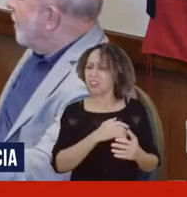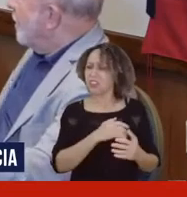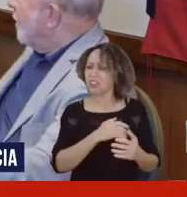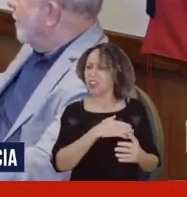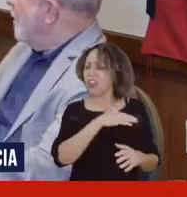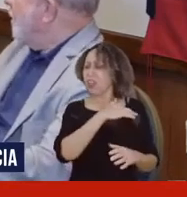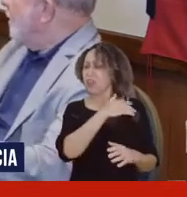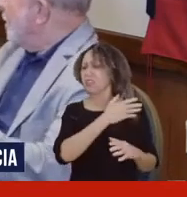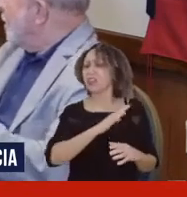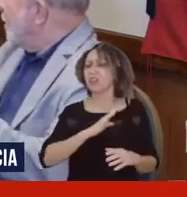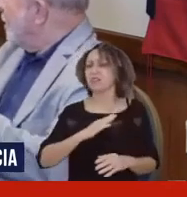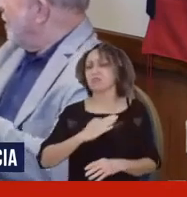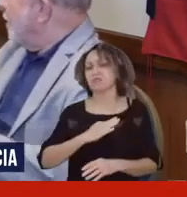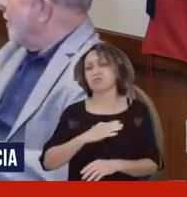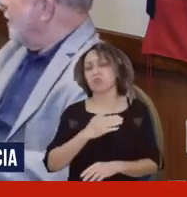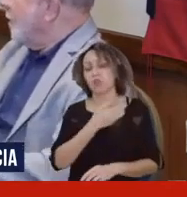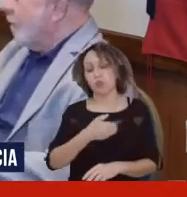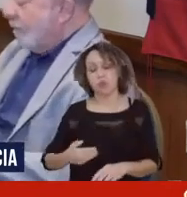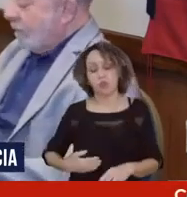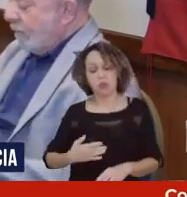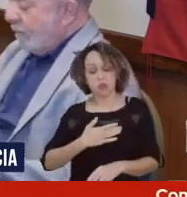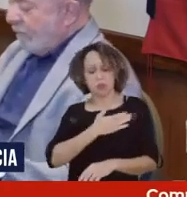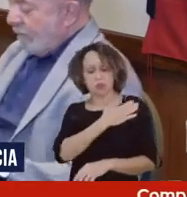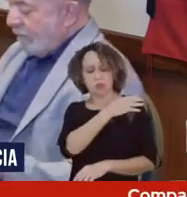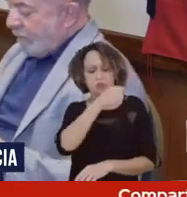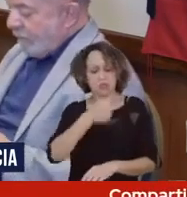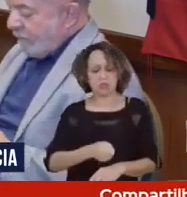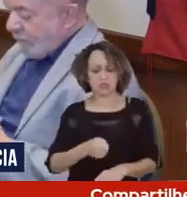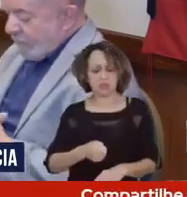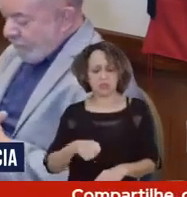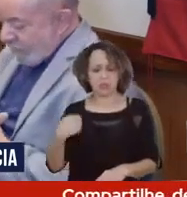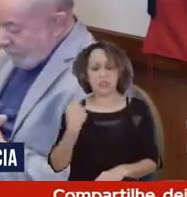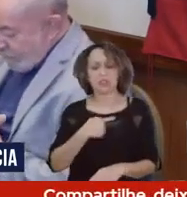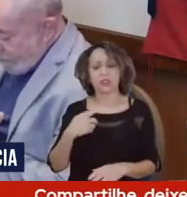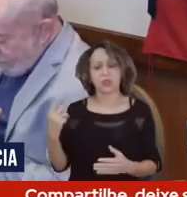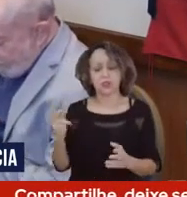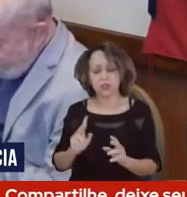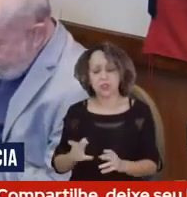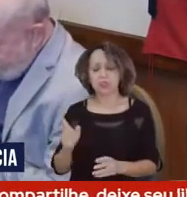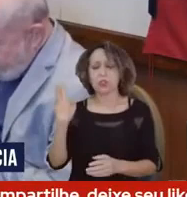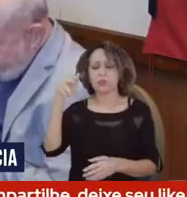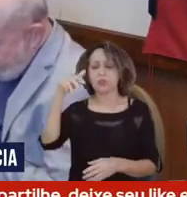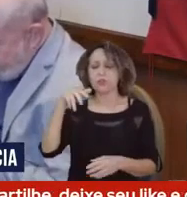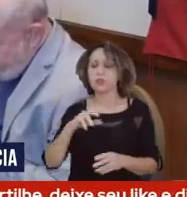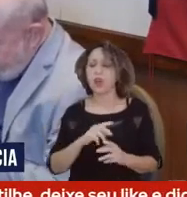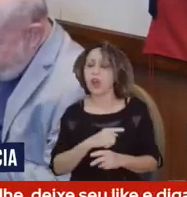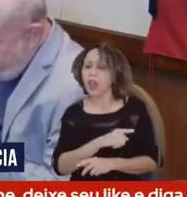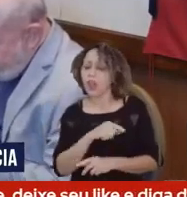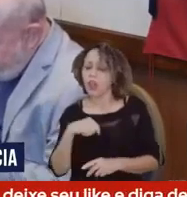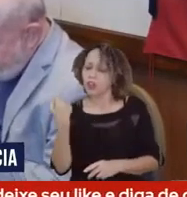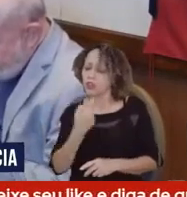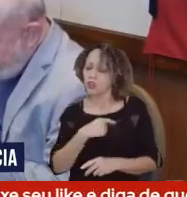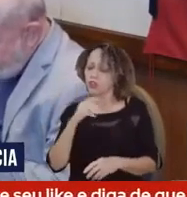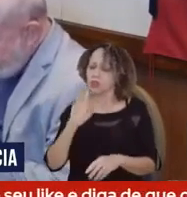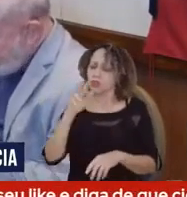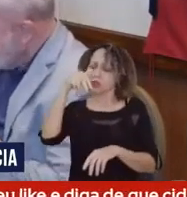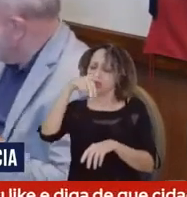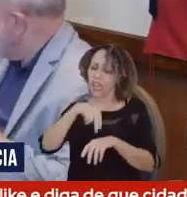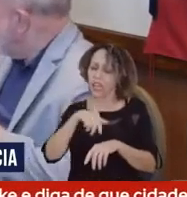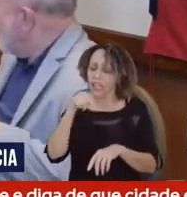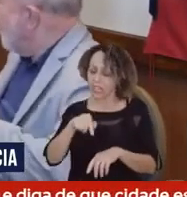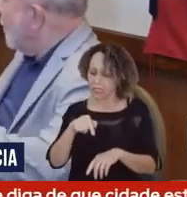Então, nós continuamos todos aqui. Por quê? Porque a gente acredita sim. Bolsonaro agora está